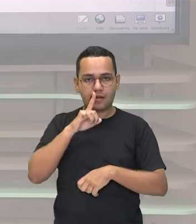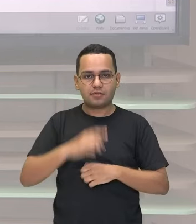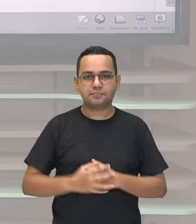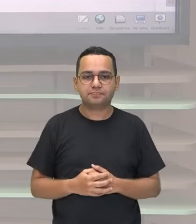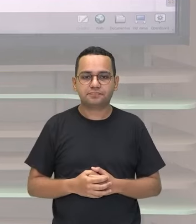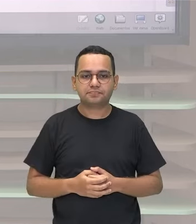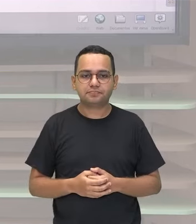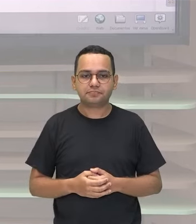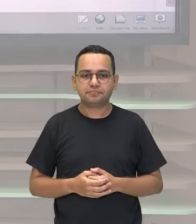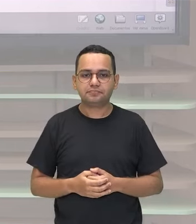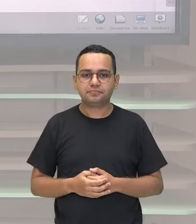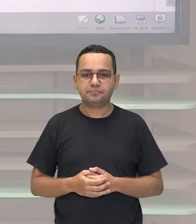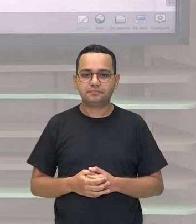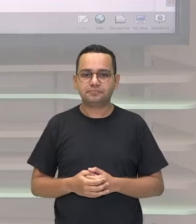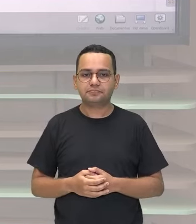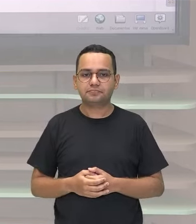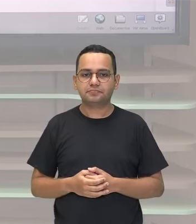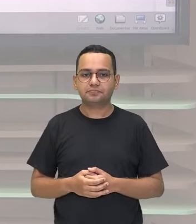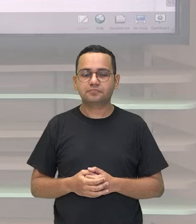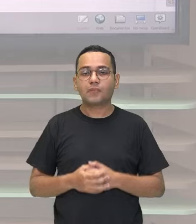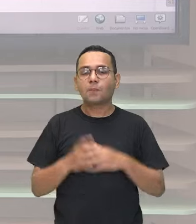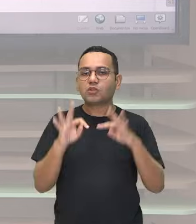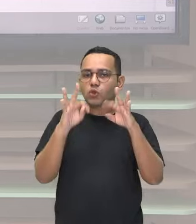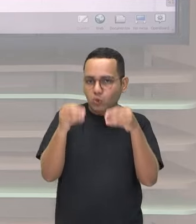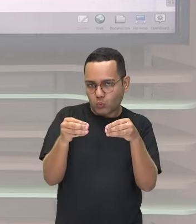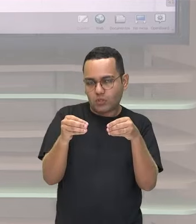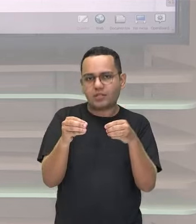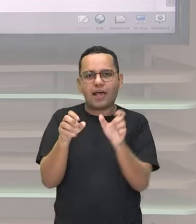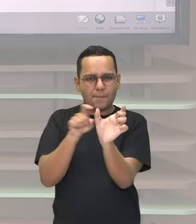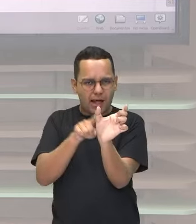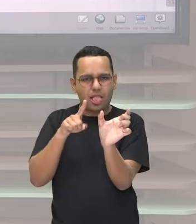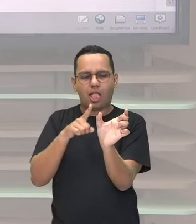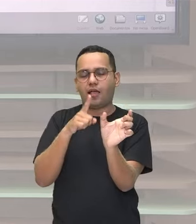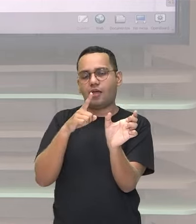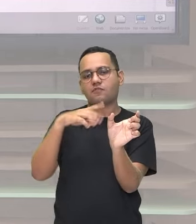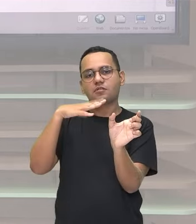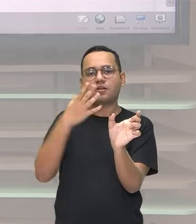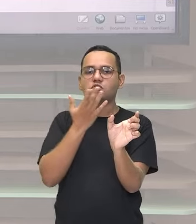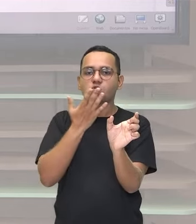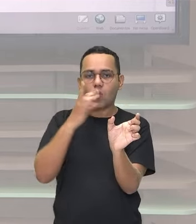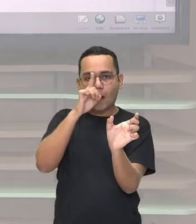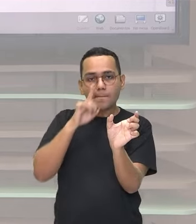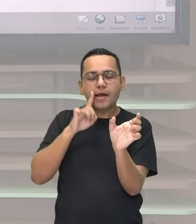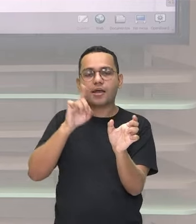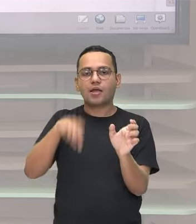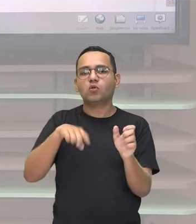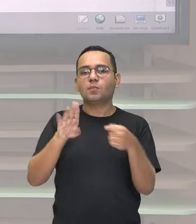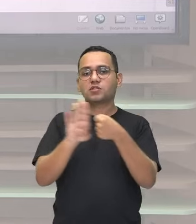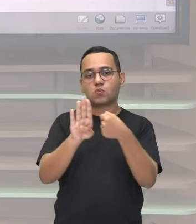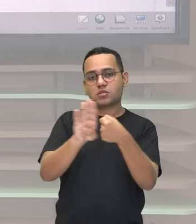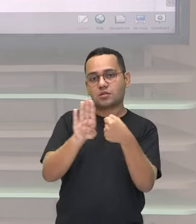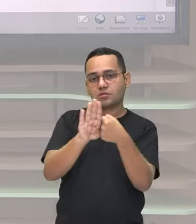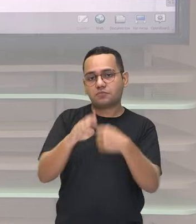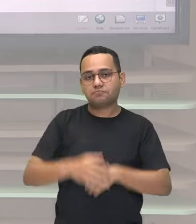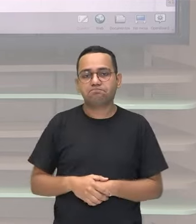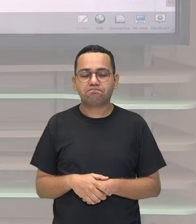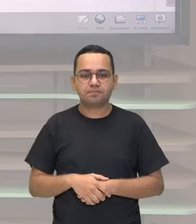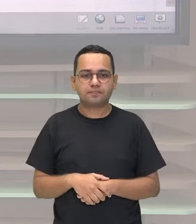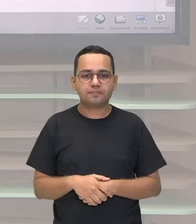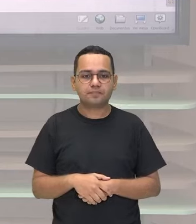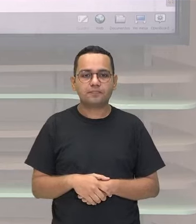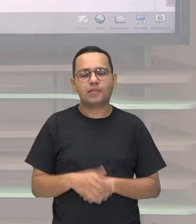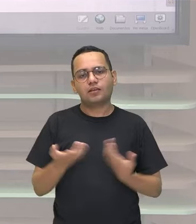todas essas palavras a gente chama de substantivos, a classe de palavras que dá nome aos seres, às coisas, aos objetos,